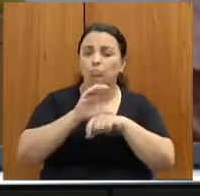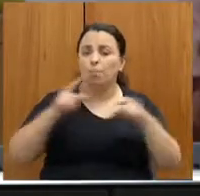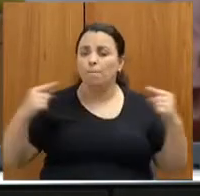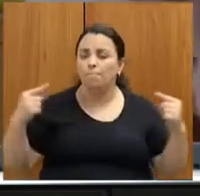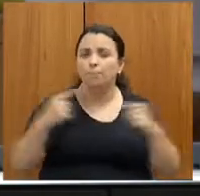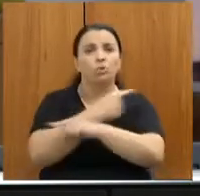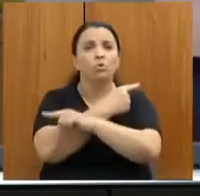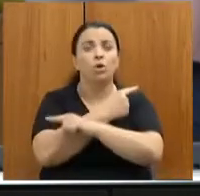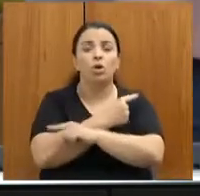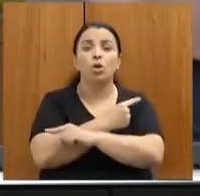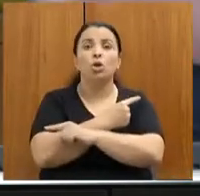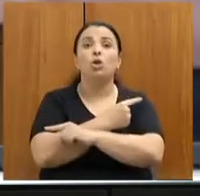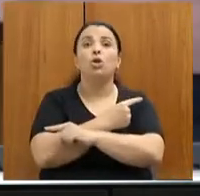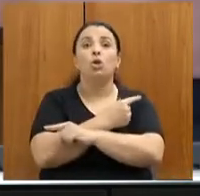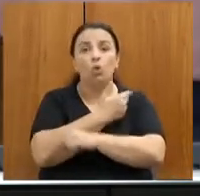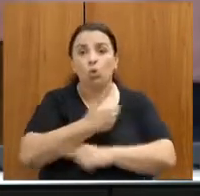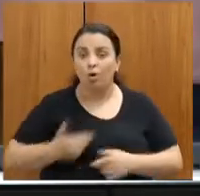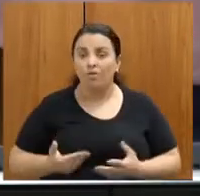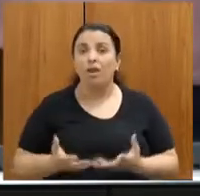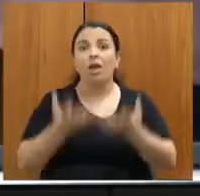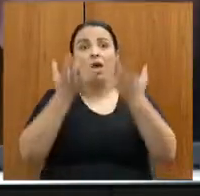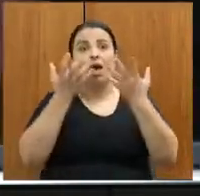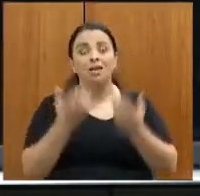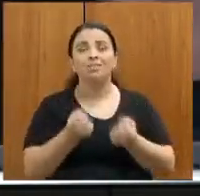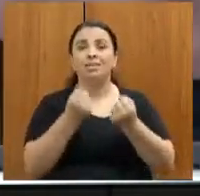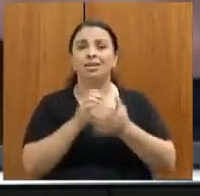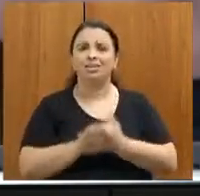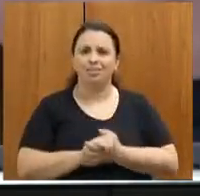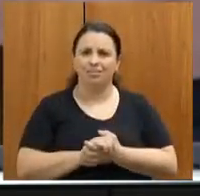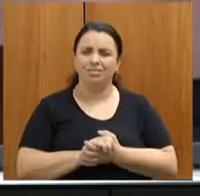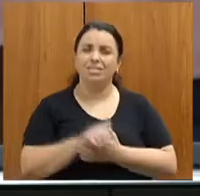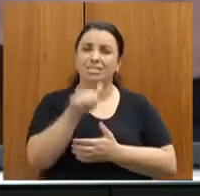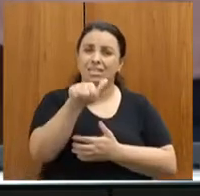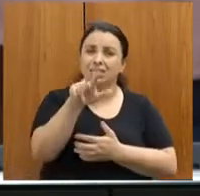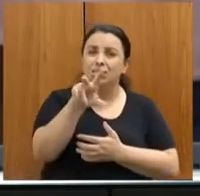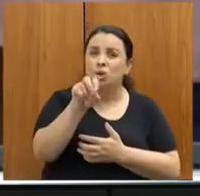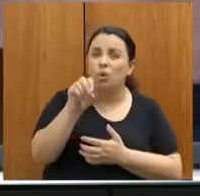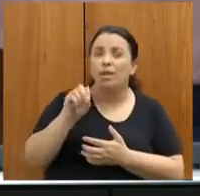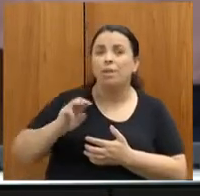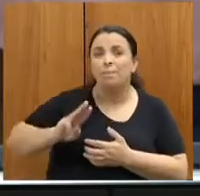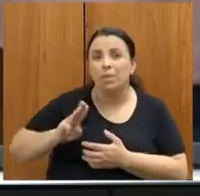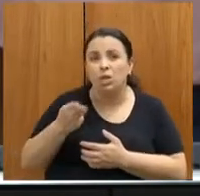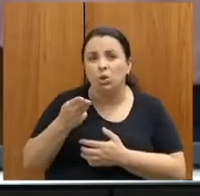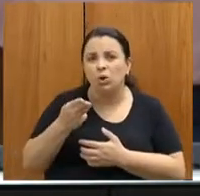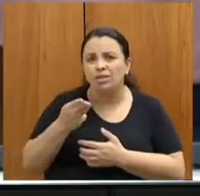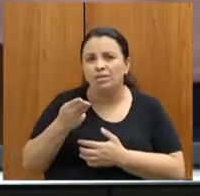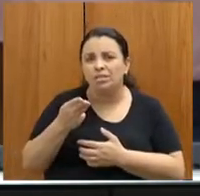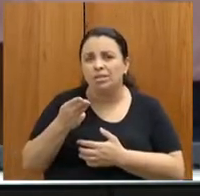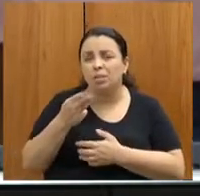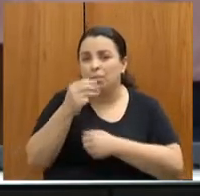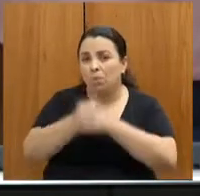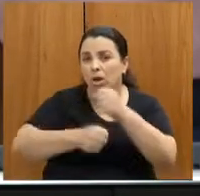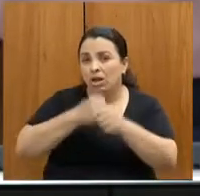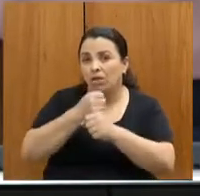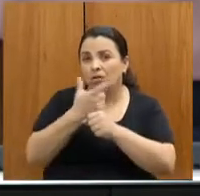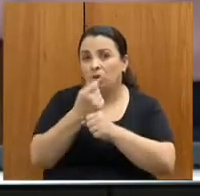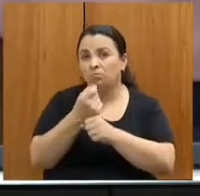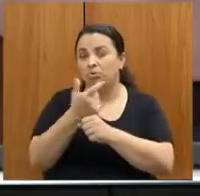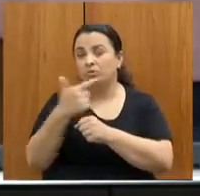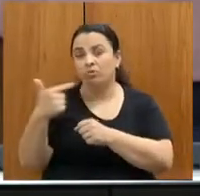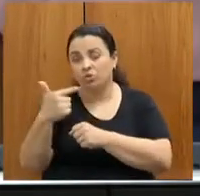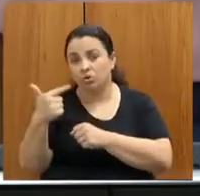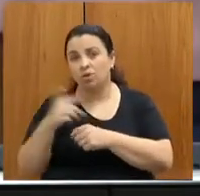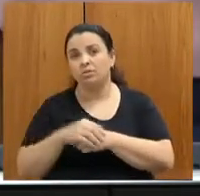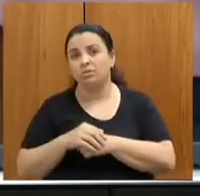recomposição dos 150 milhões Que Tá previsto para 2022 Sem dúvida alguma sai do caixa do